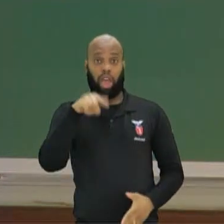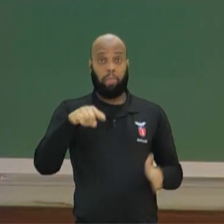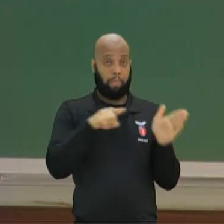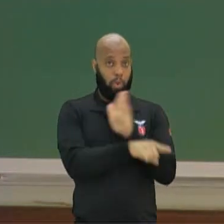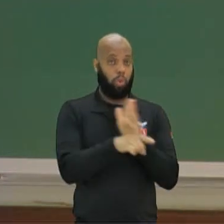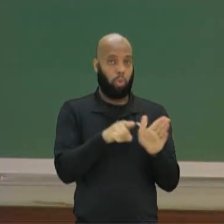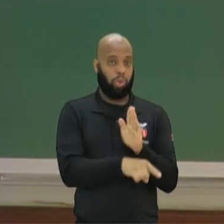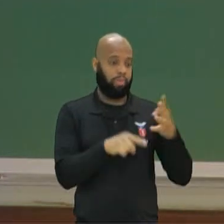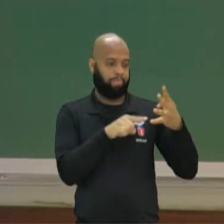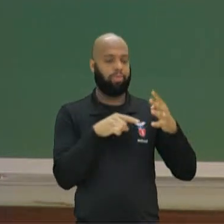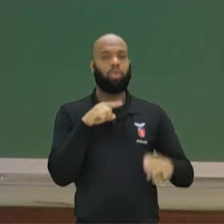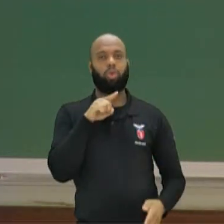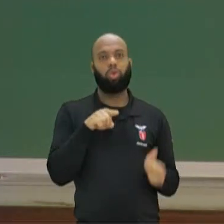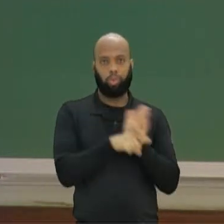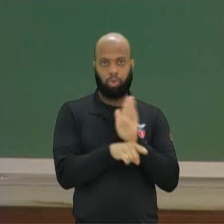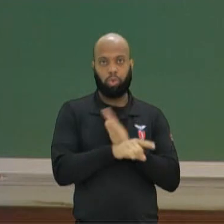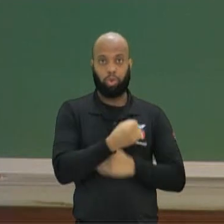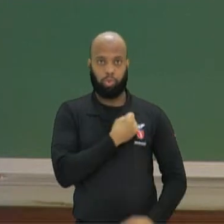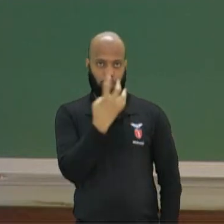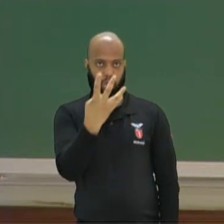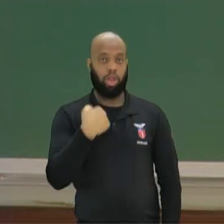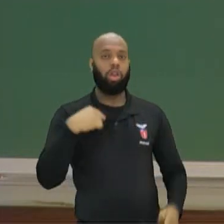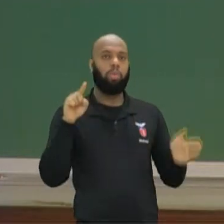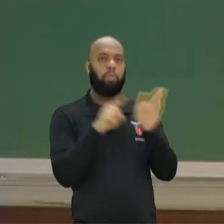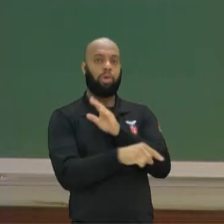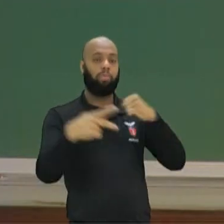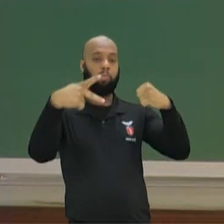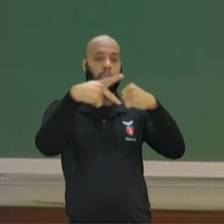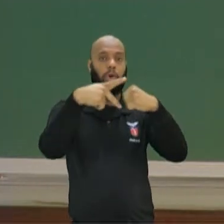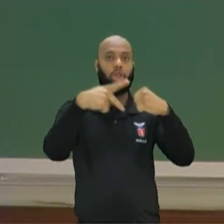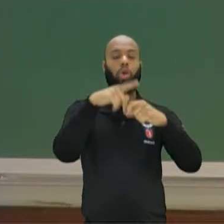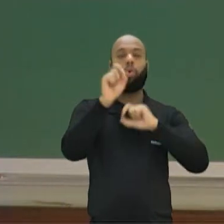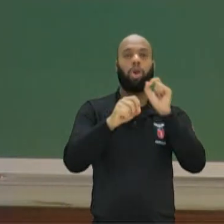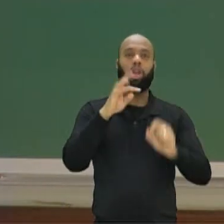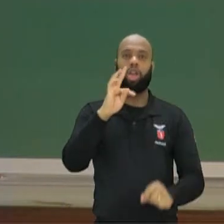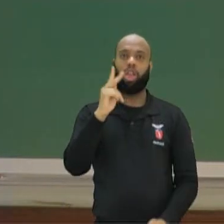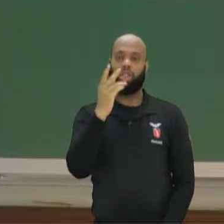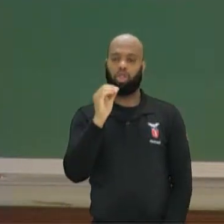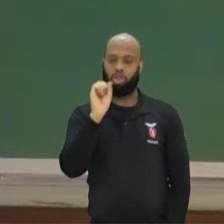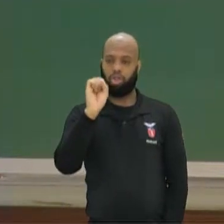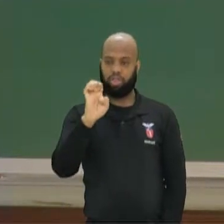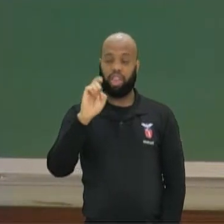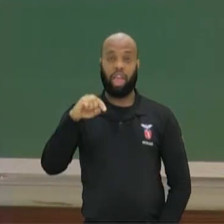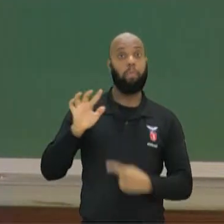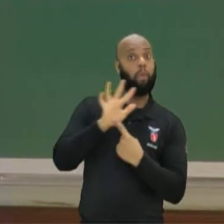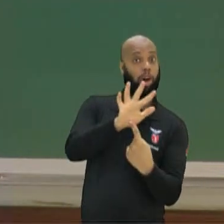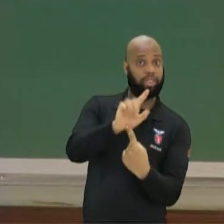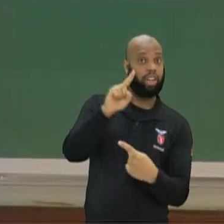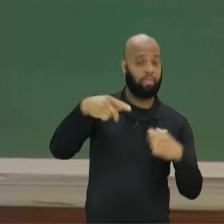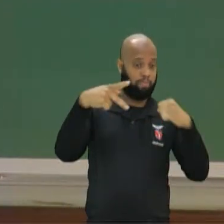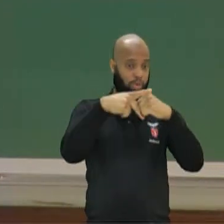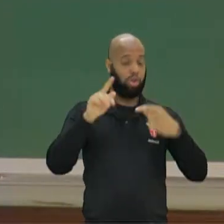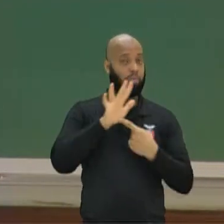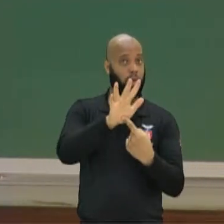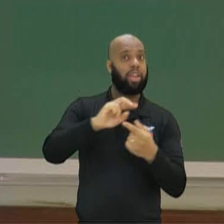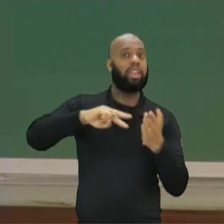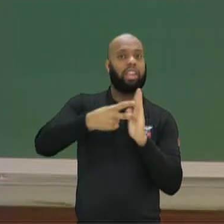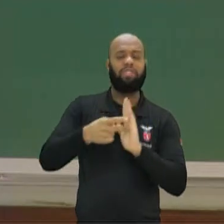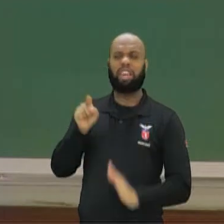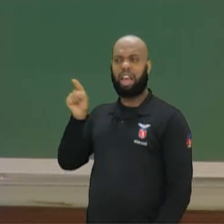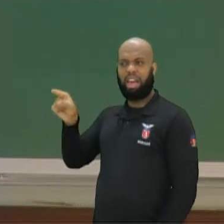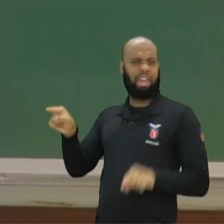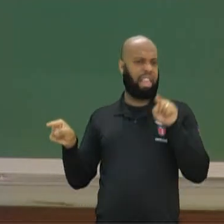4, eu estava perguntando sobre o pronome those. O pronome those é um pronome demonstrativo, né? Que significa aqueles